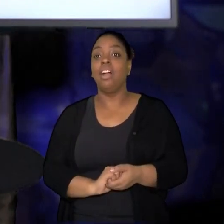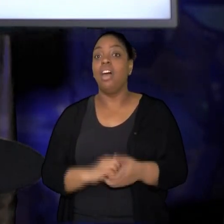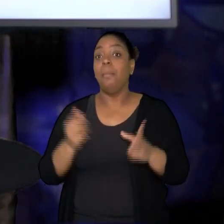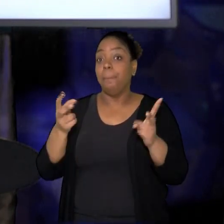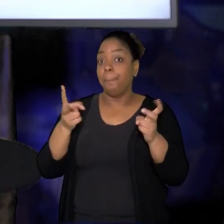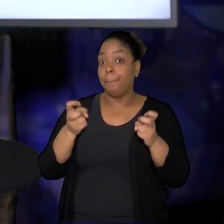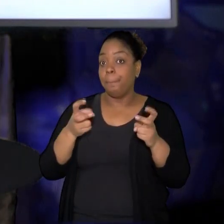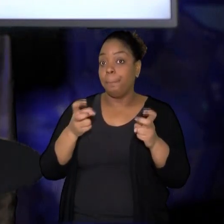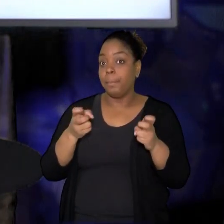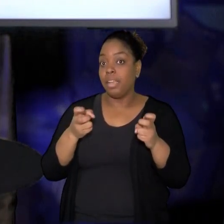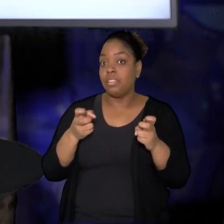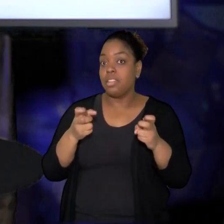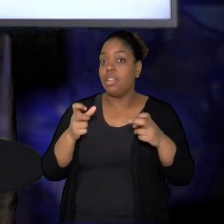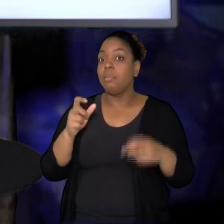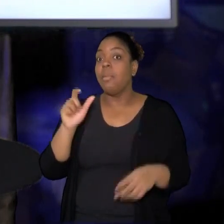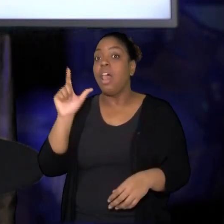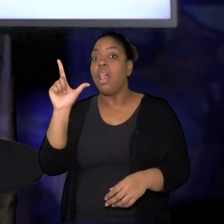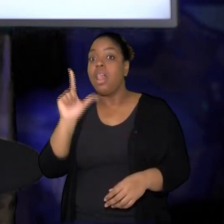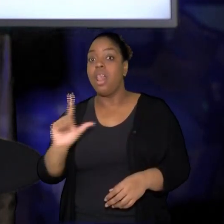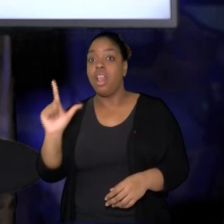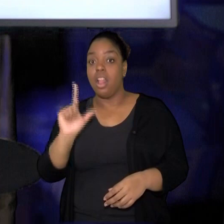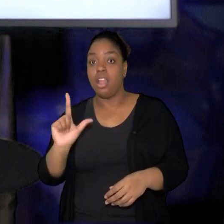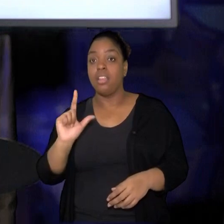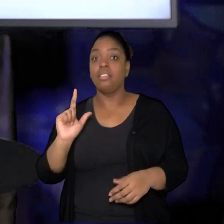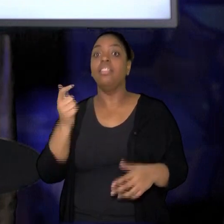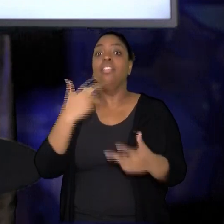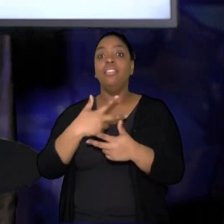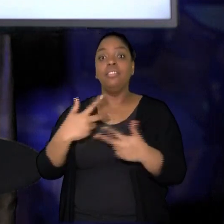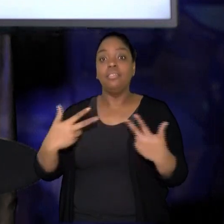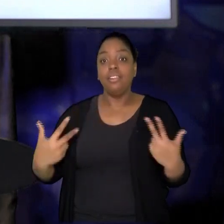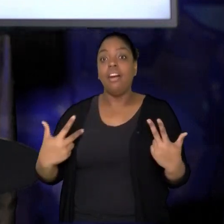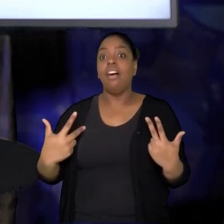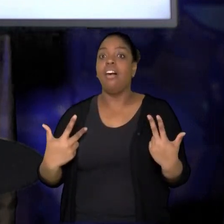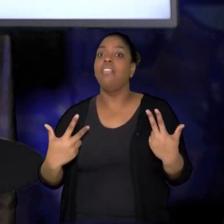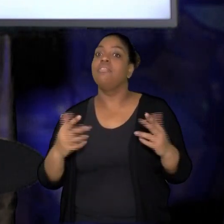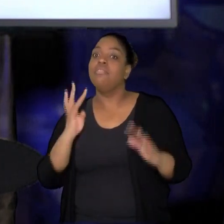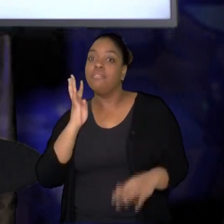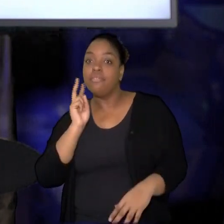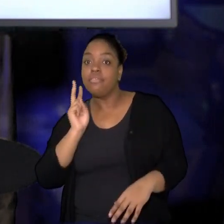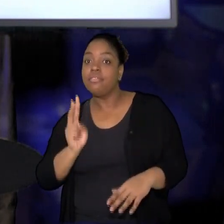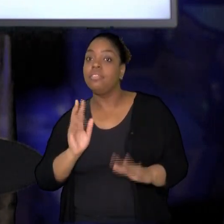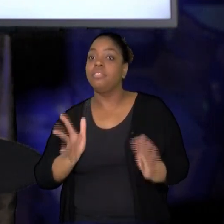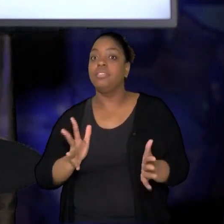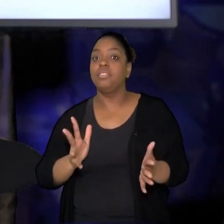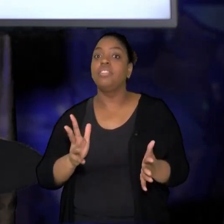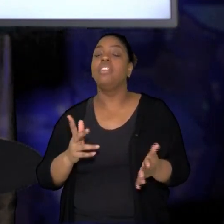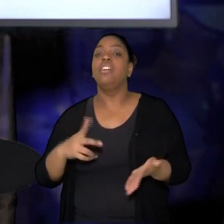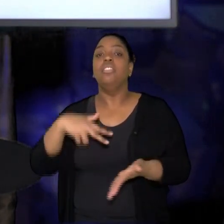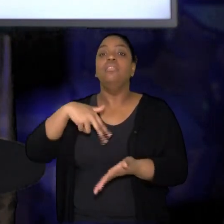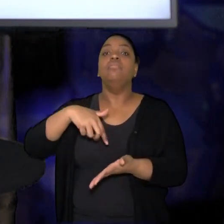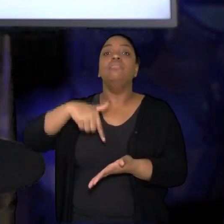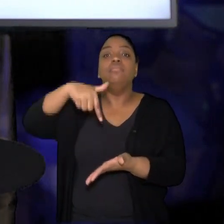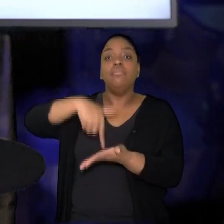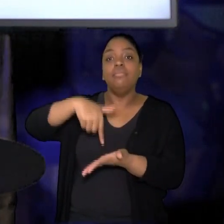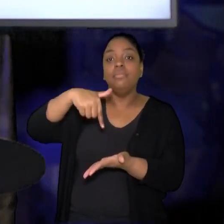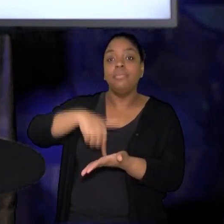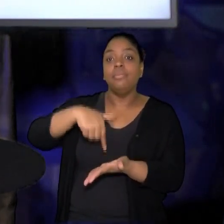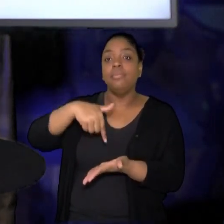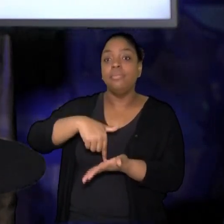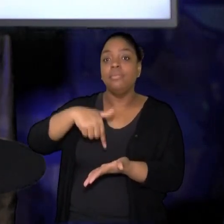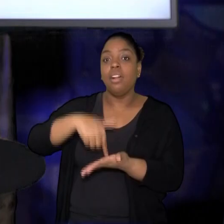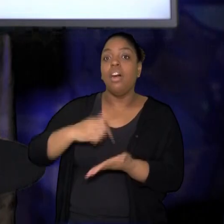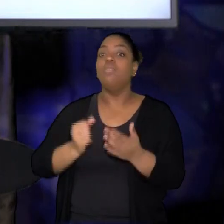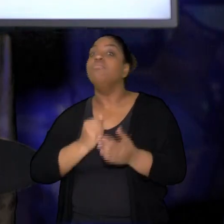algumas lendas que nós já ouvimos falar, como o Saci Pererê, a Mula Sem Cabeça, o Boitatá